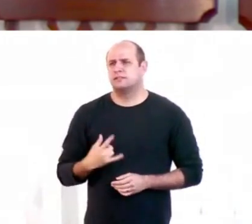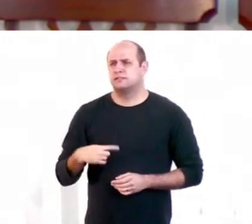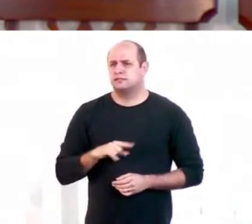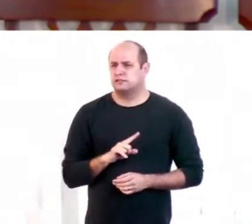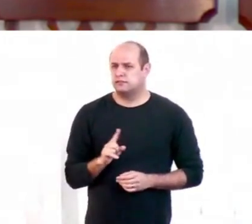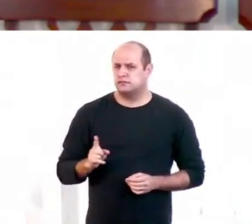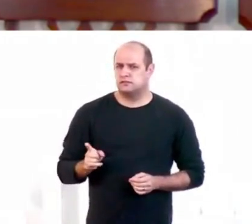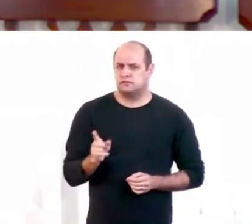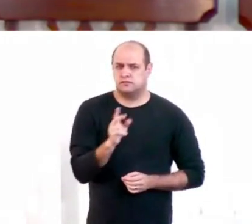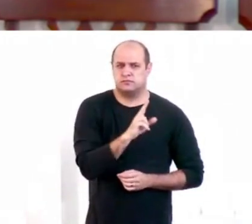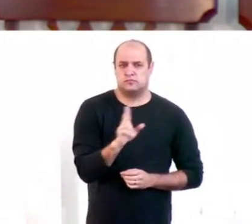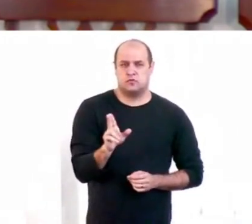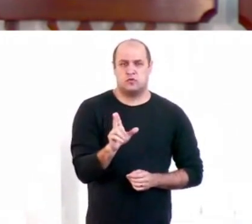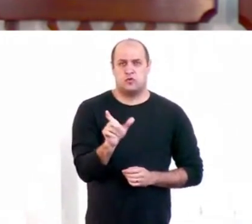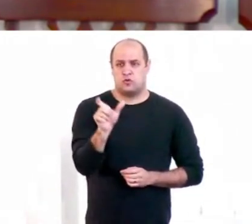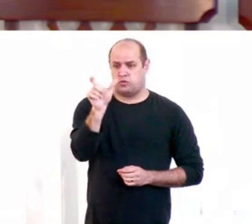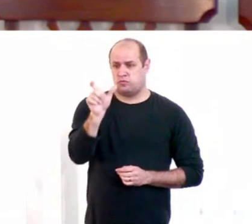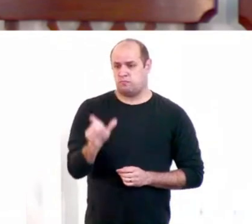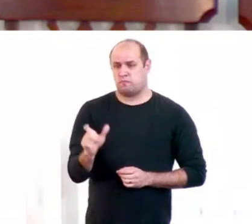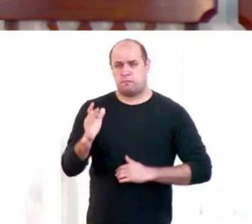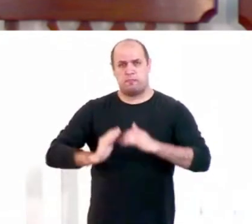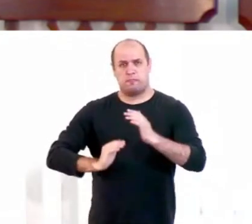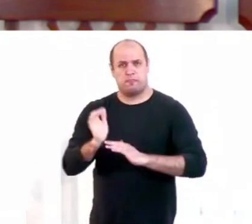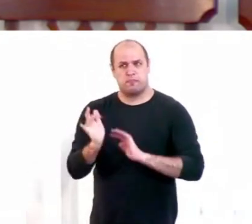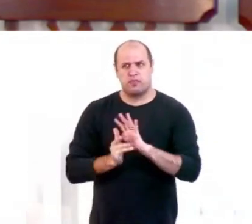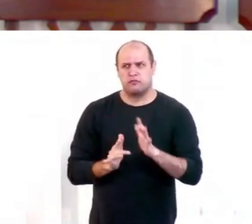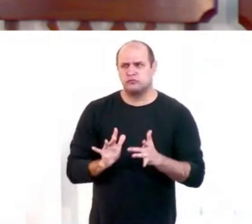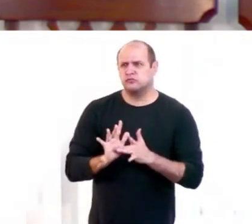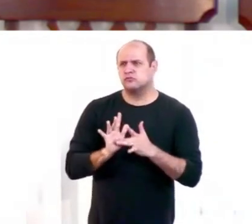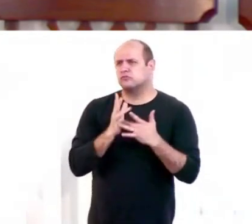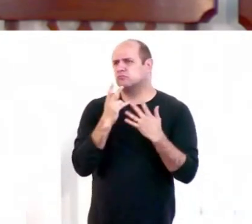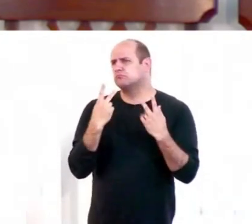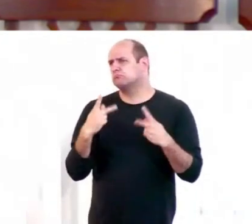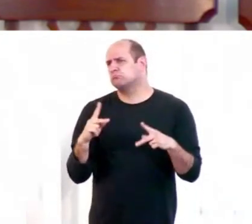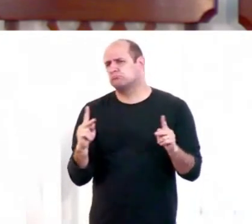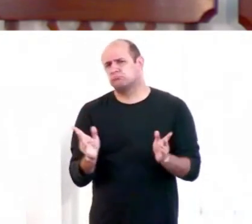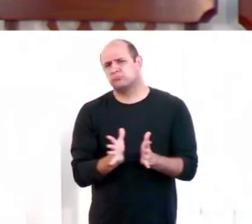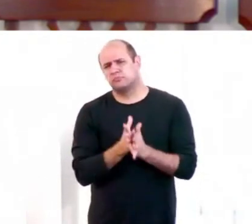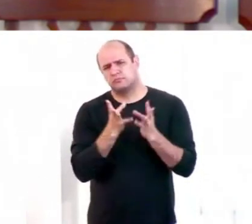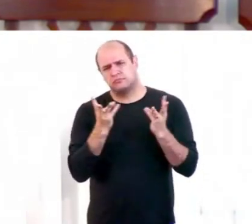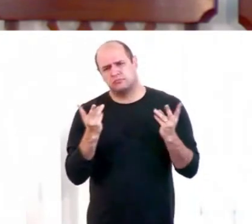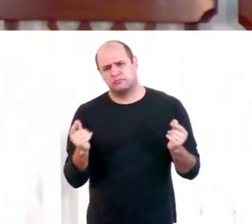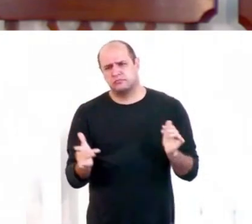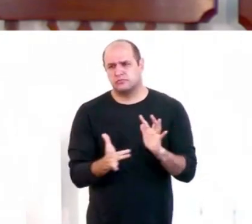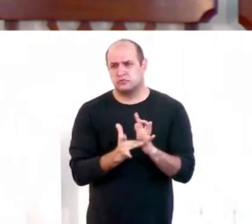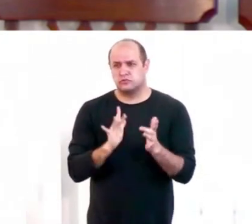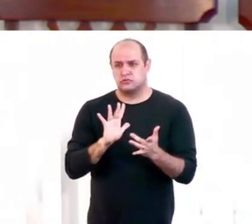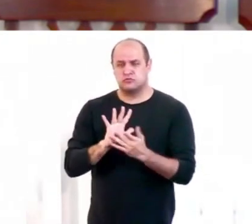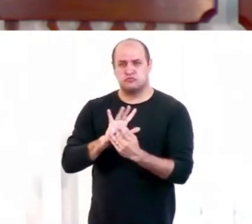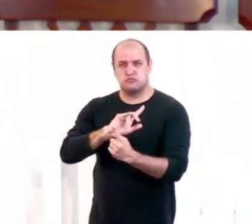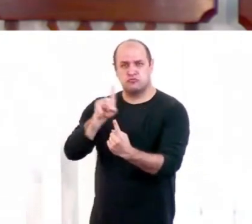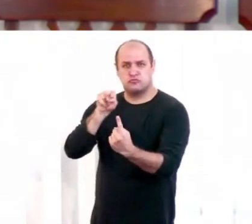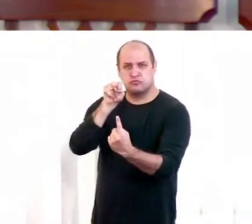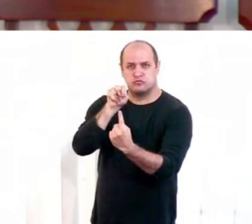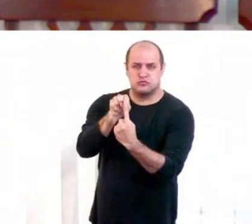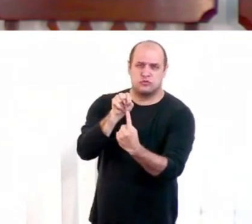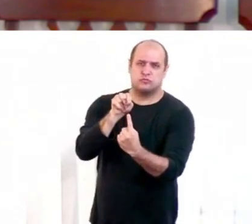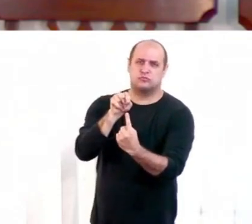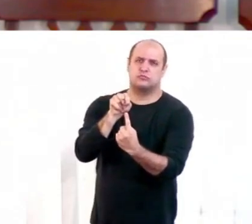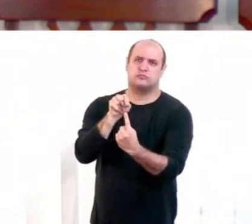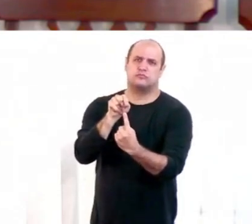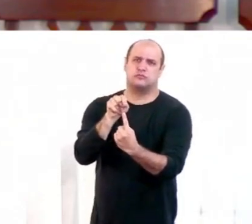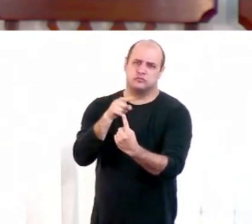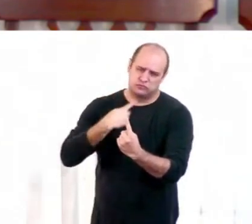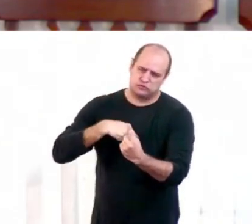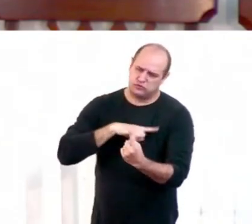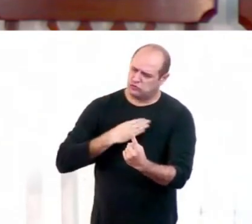da pessoa e a obra de Cristo, uma mensagem onde Cristo é o centro das